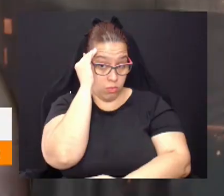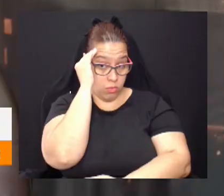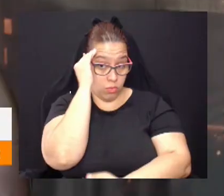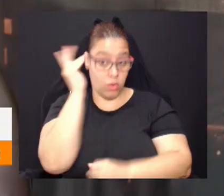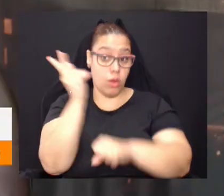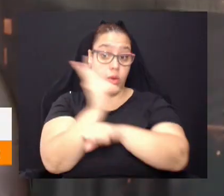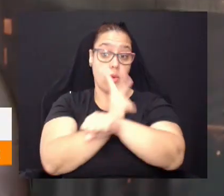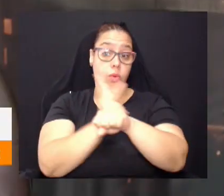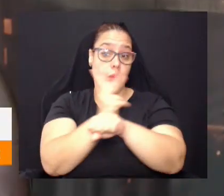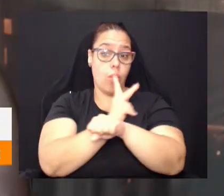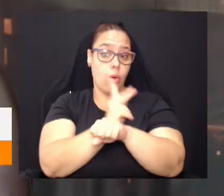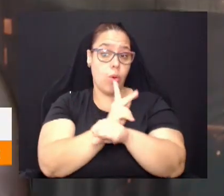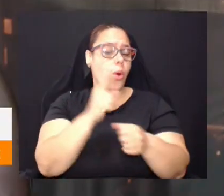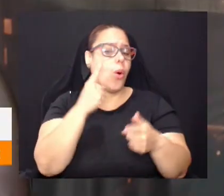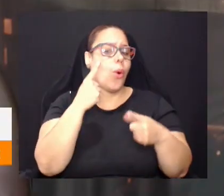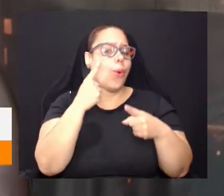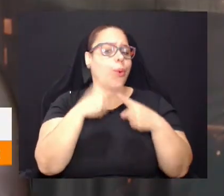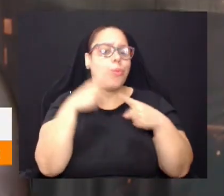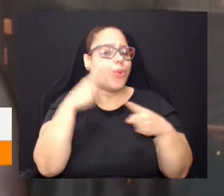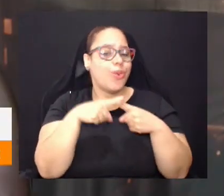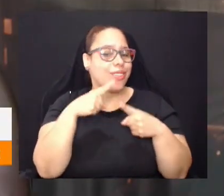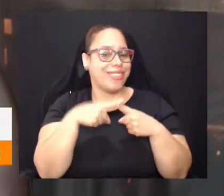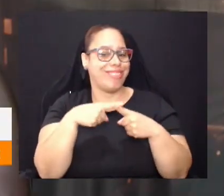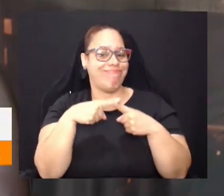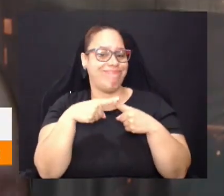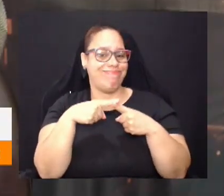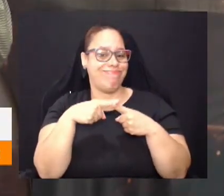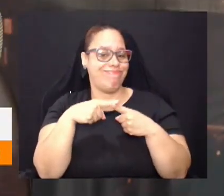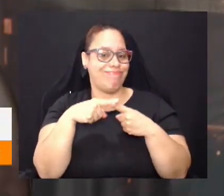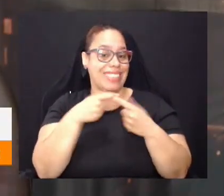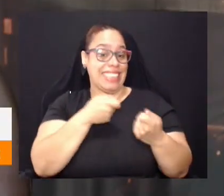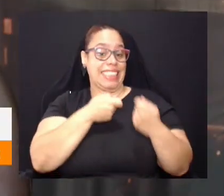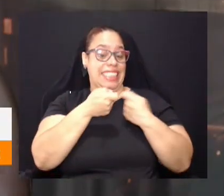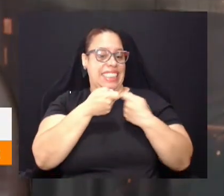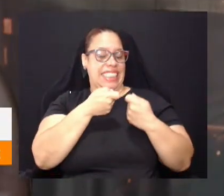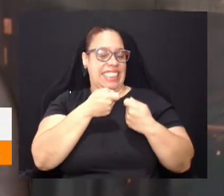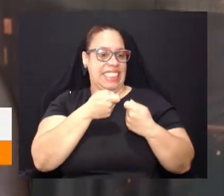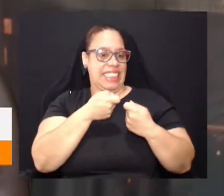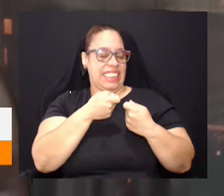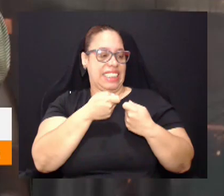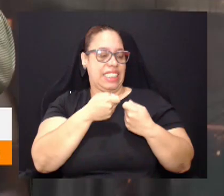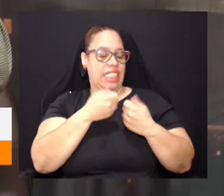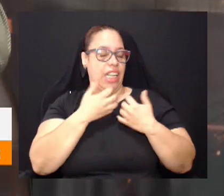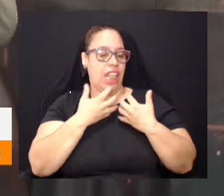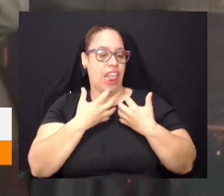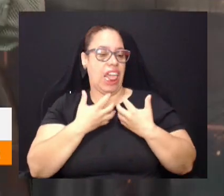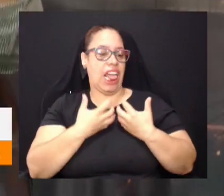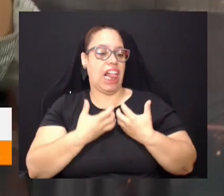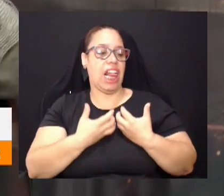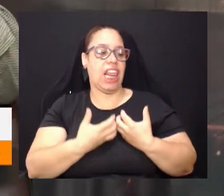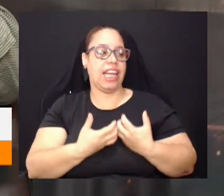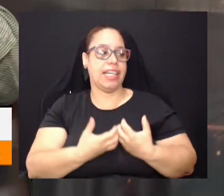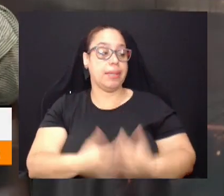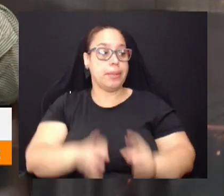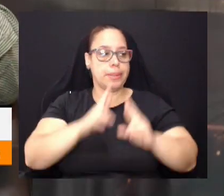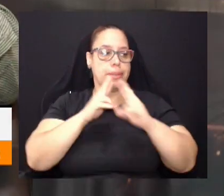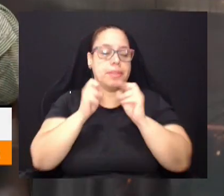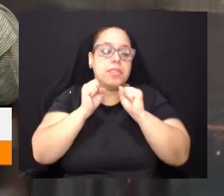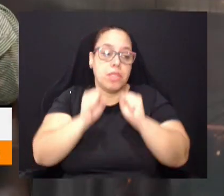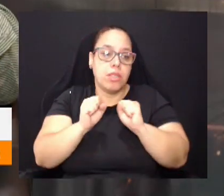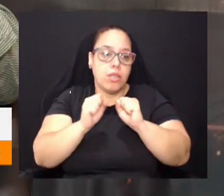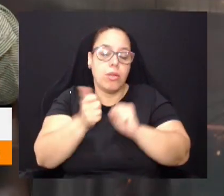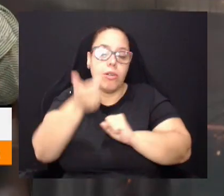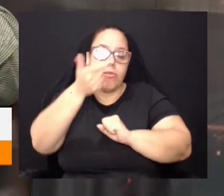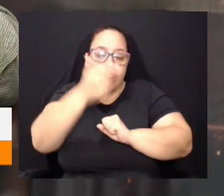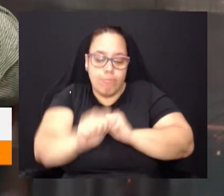fonte desse atrito que está acontecendo e não desgastar essa relação, porque ela pode se reinventar de tempos